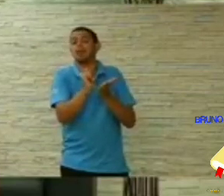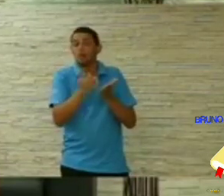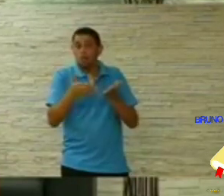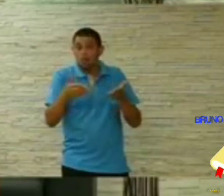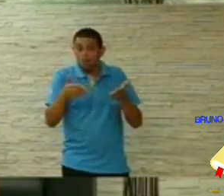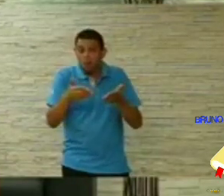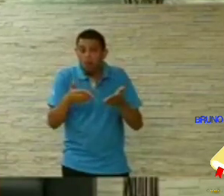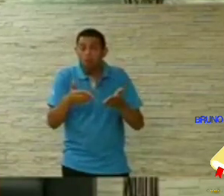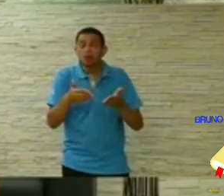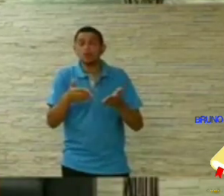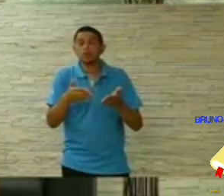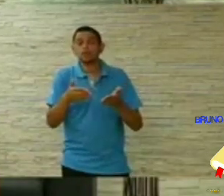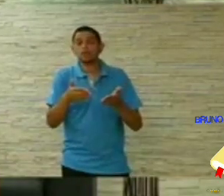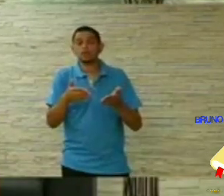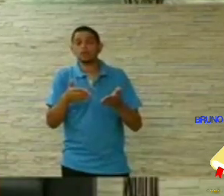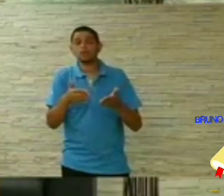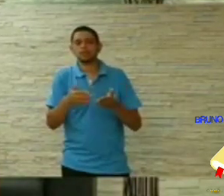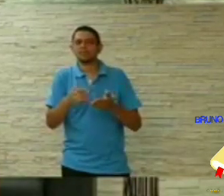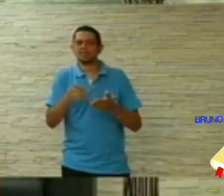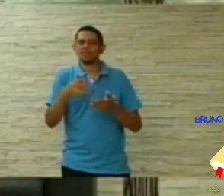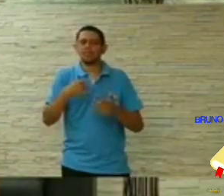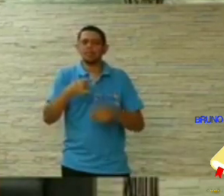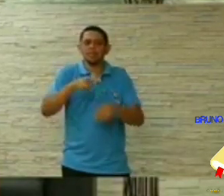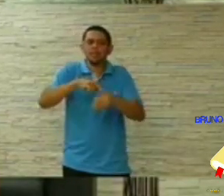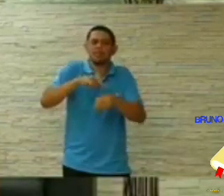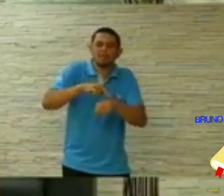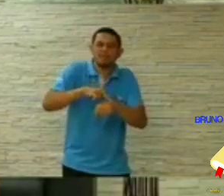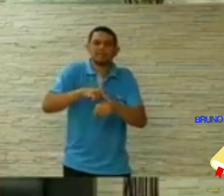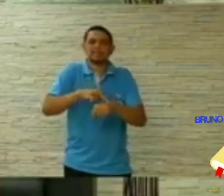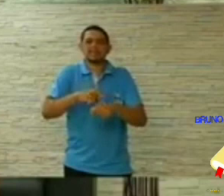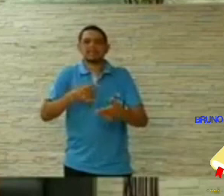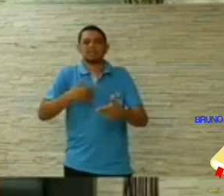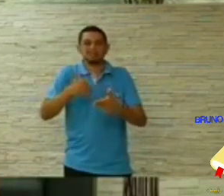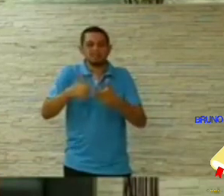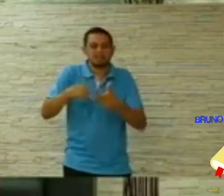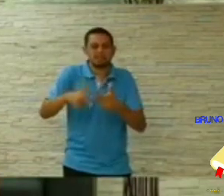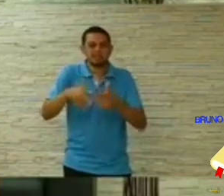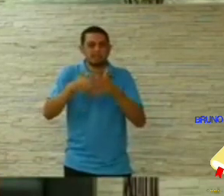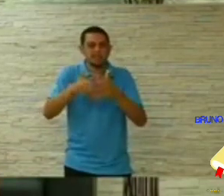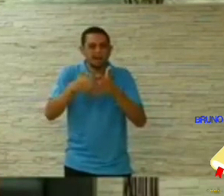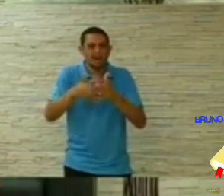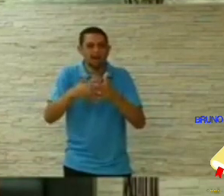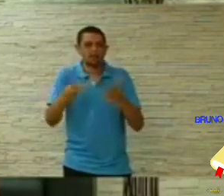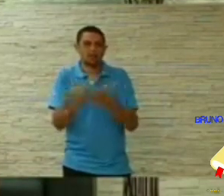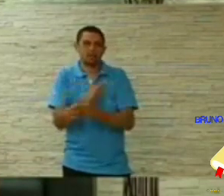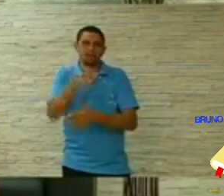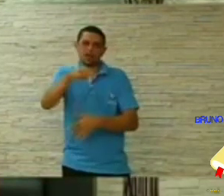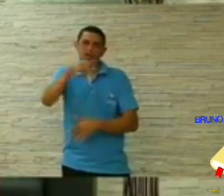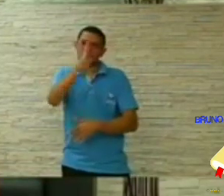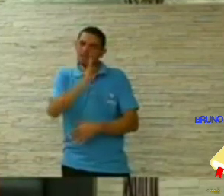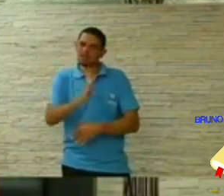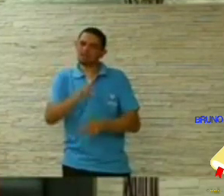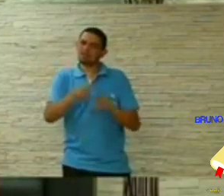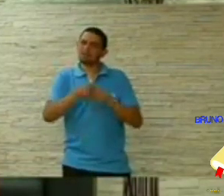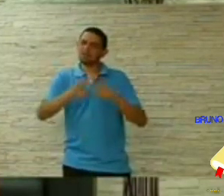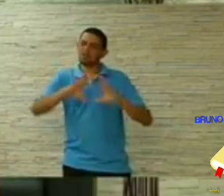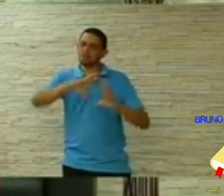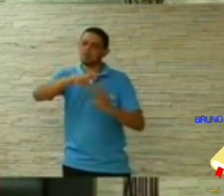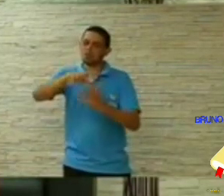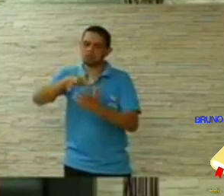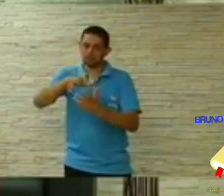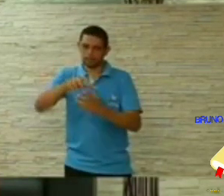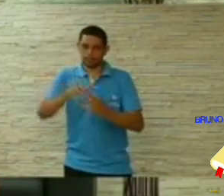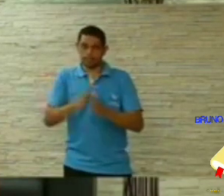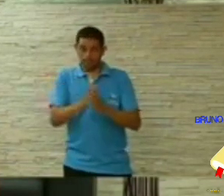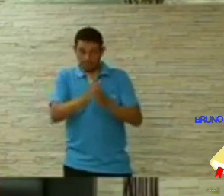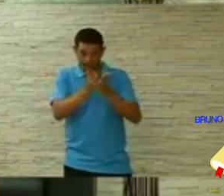nesse momento tão turbulento que o Brasil, que o mundo tem enfrentado, né? Abra aí a sua Bíblia,